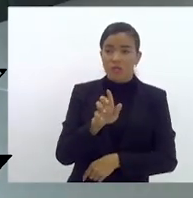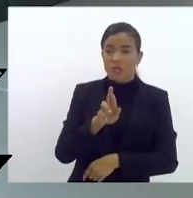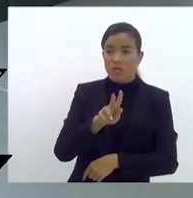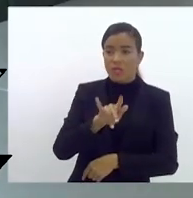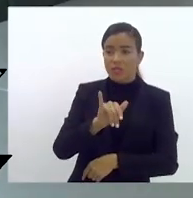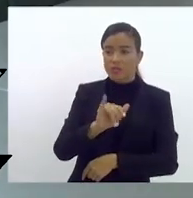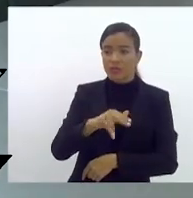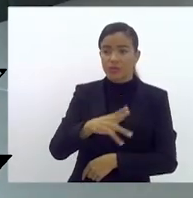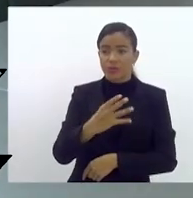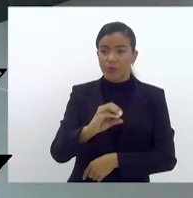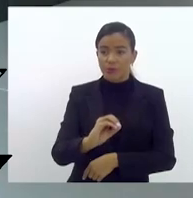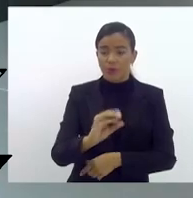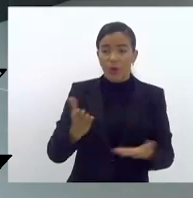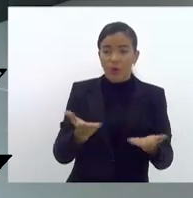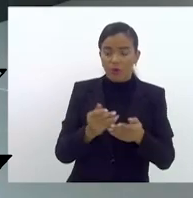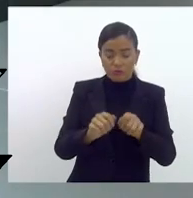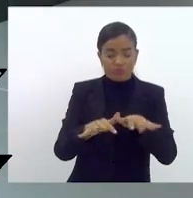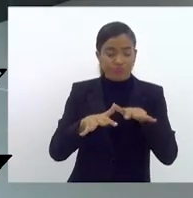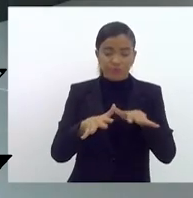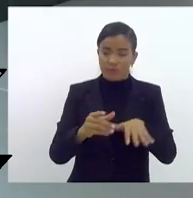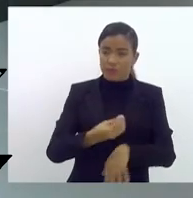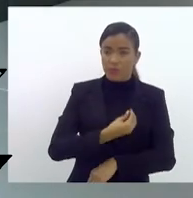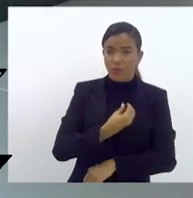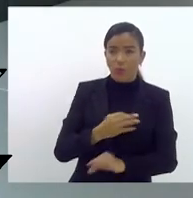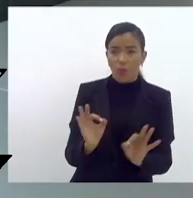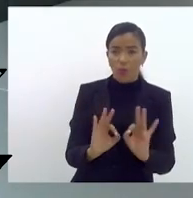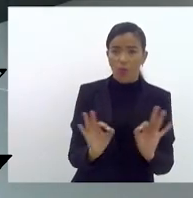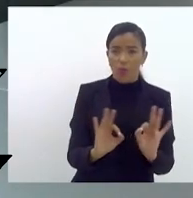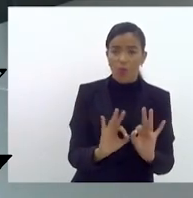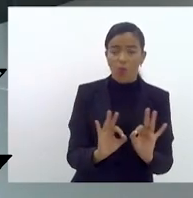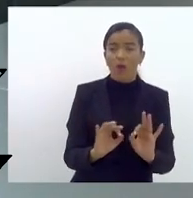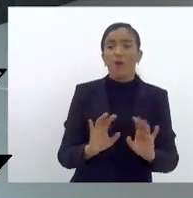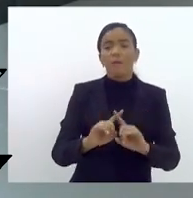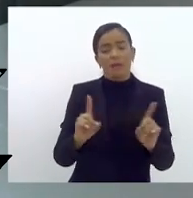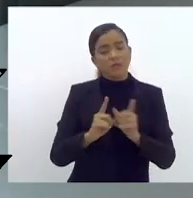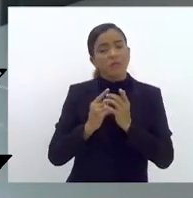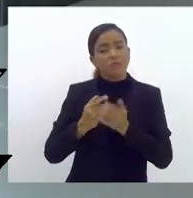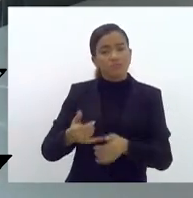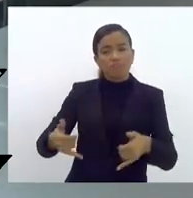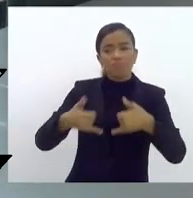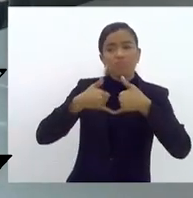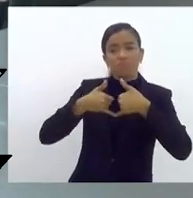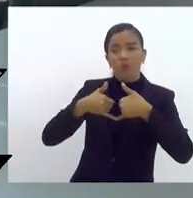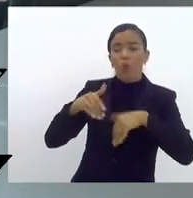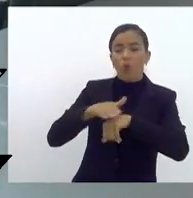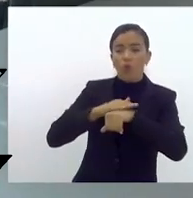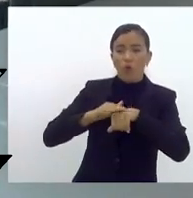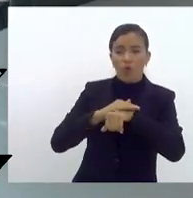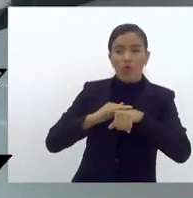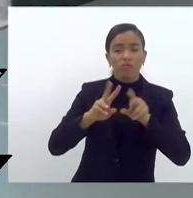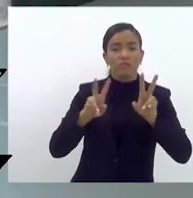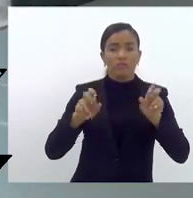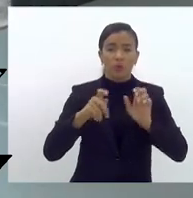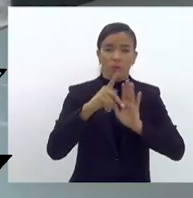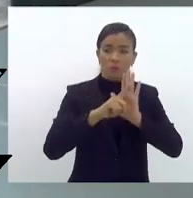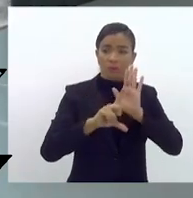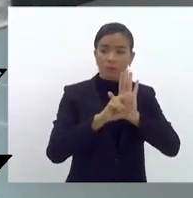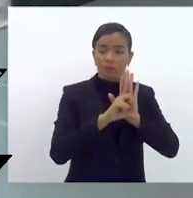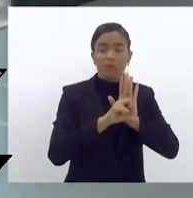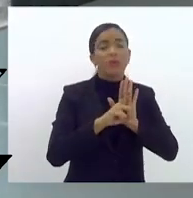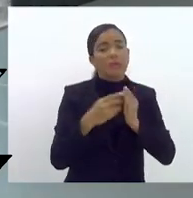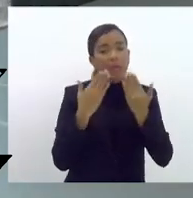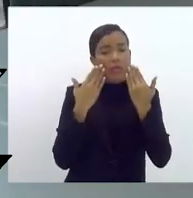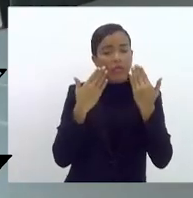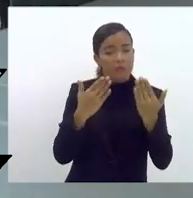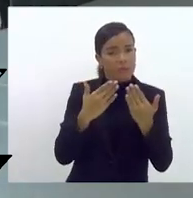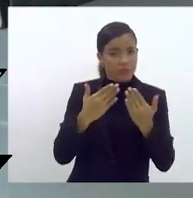não está presente a sessão de hoje mas entrou em contato comigo ontem conversou sobre o PL e ele apresentou